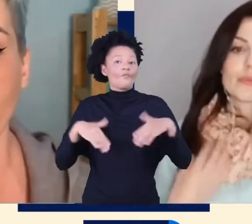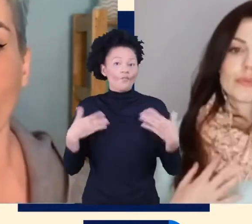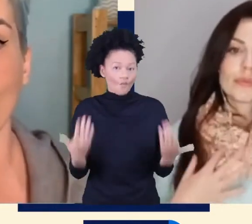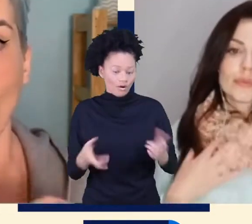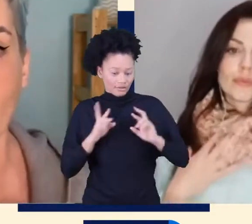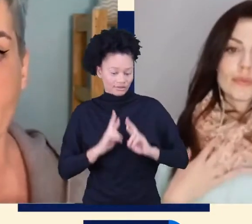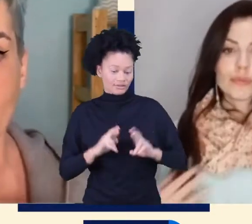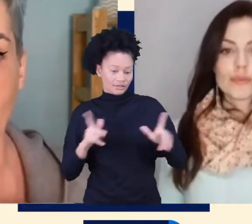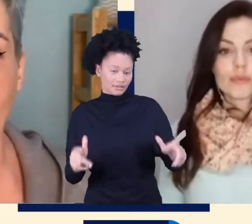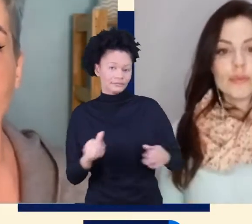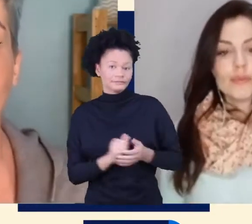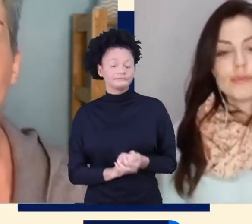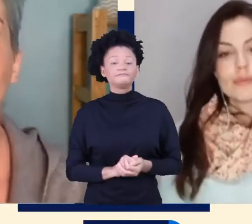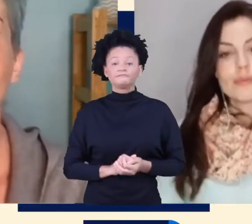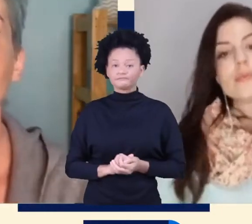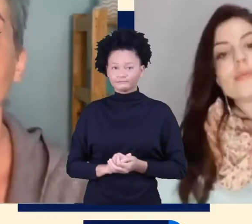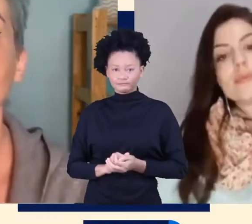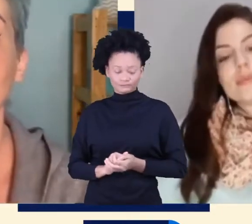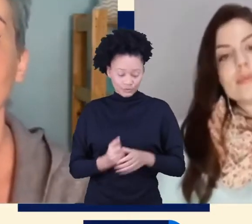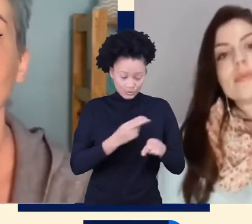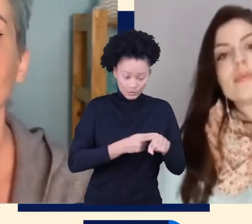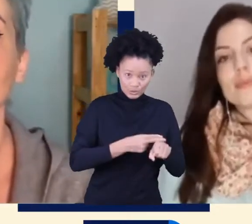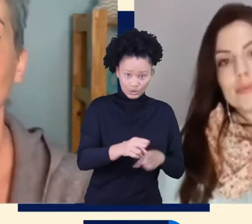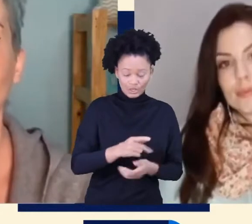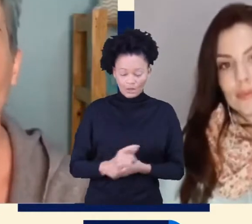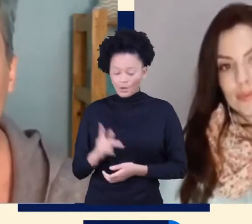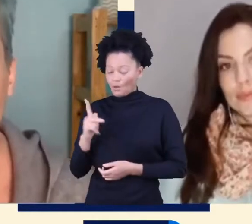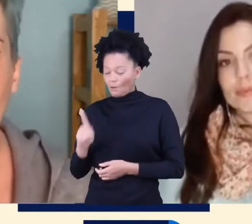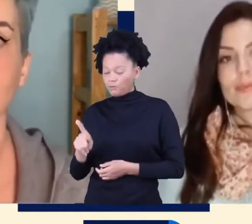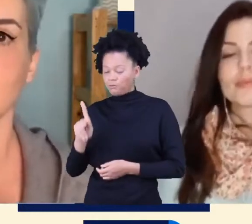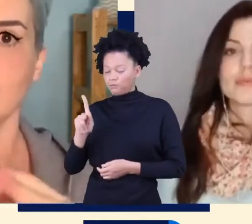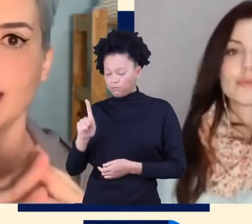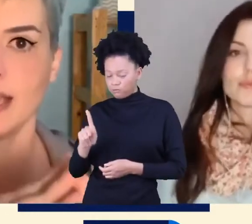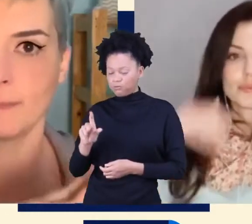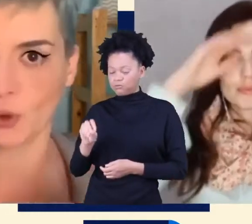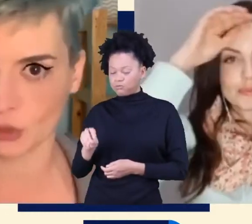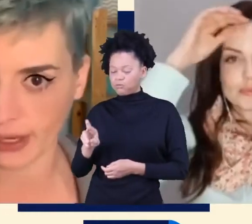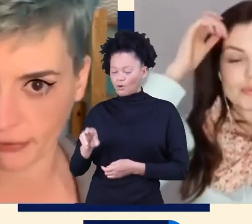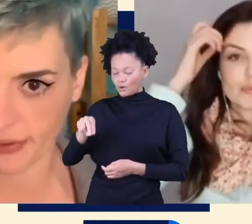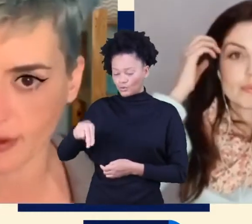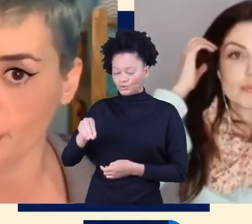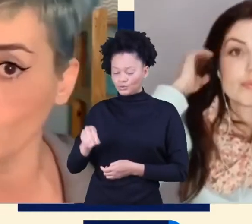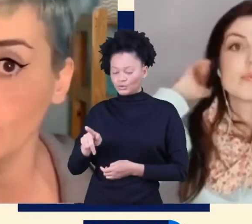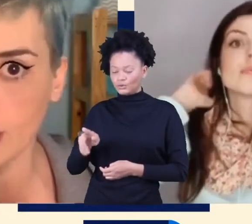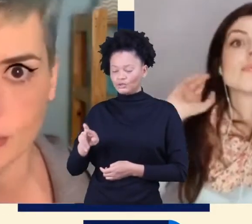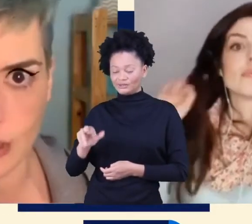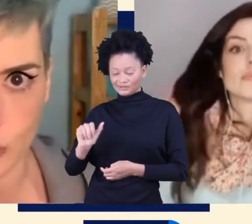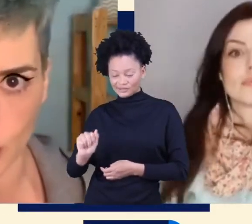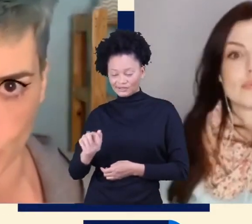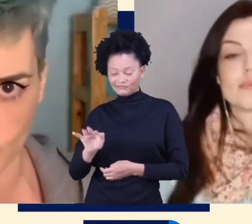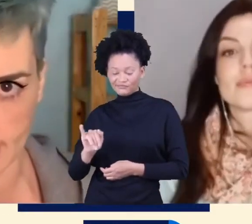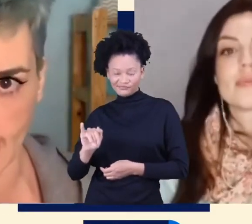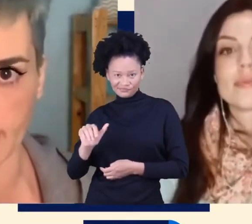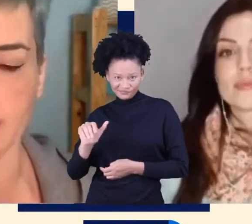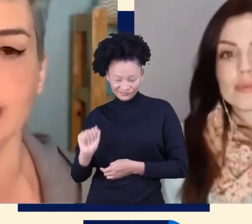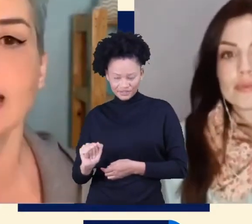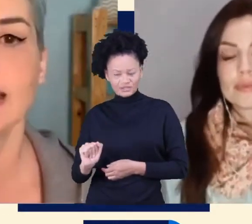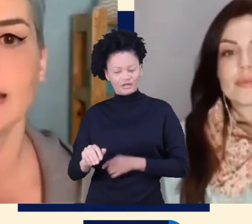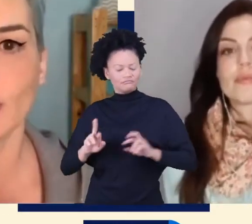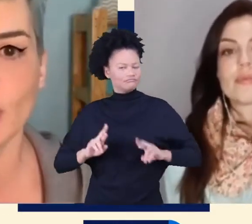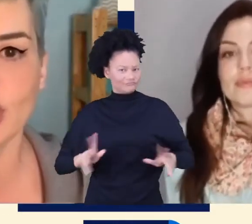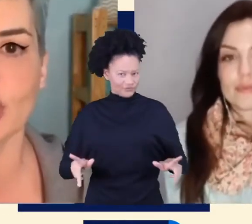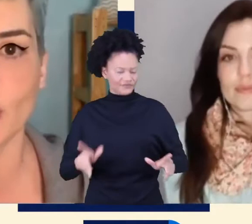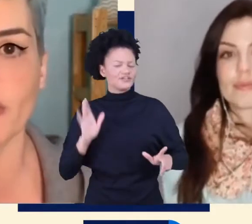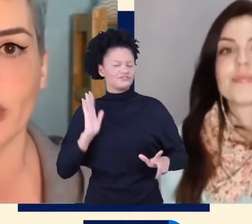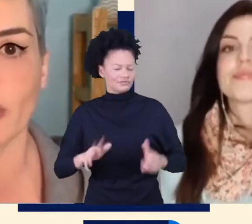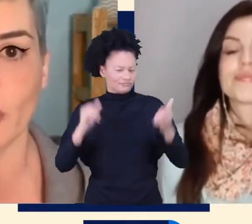Carol já falou qual que é a diferença entre nudez e pornografia. Foi o início das 2 últimas lives.